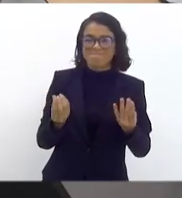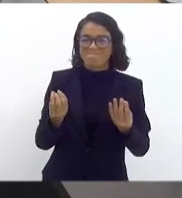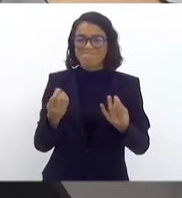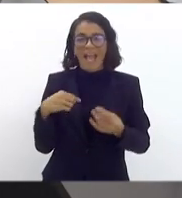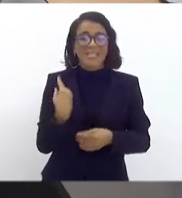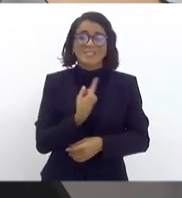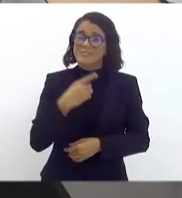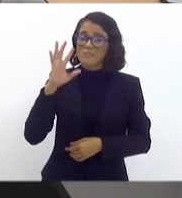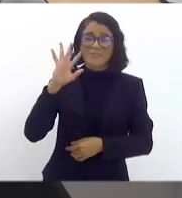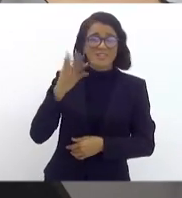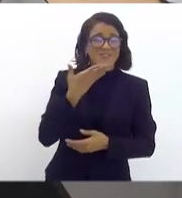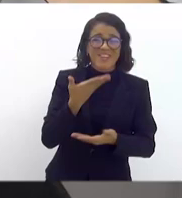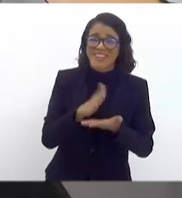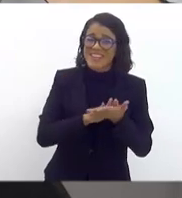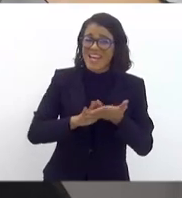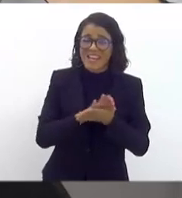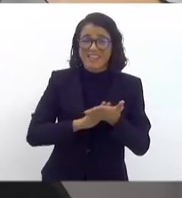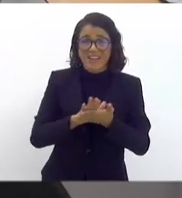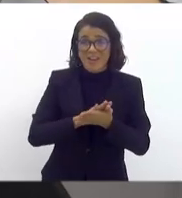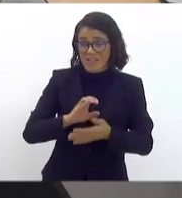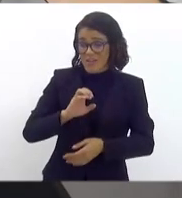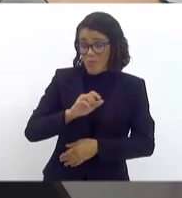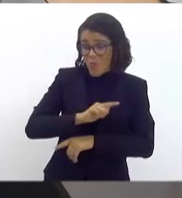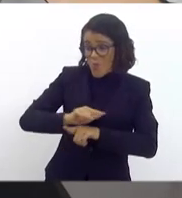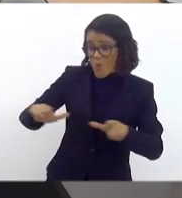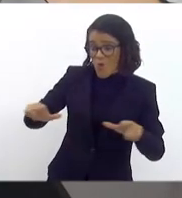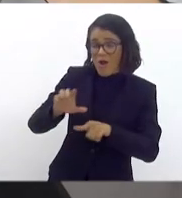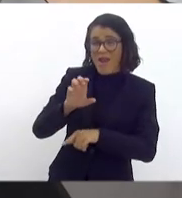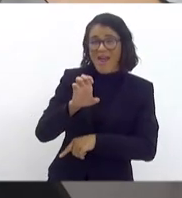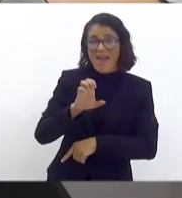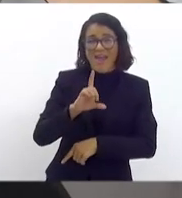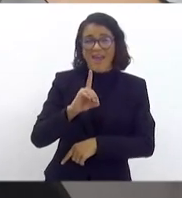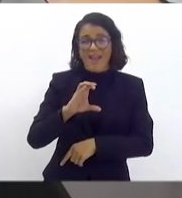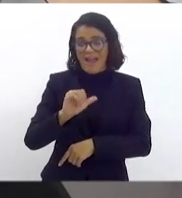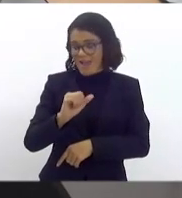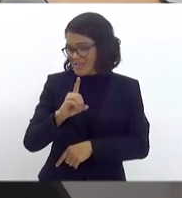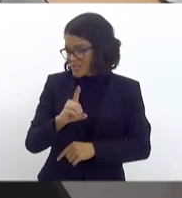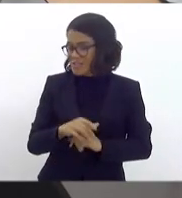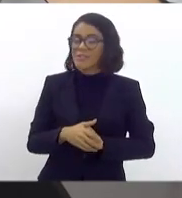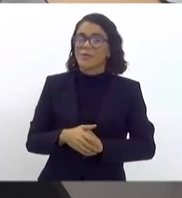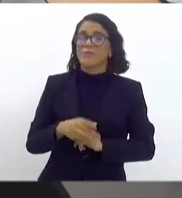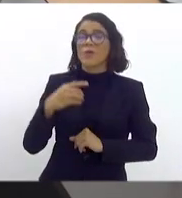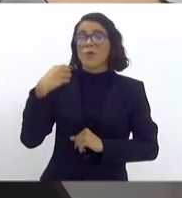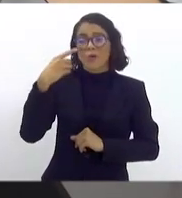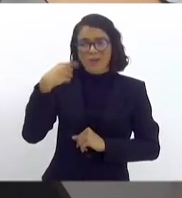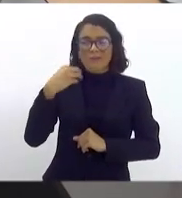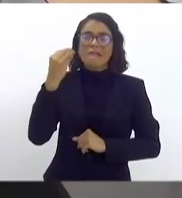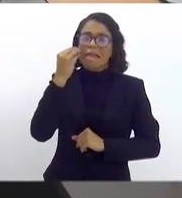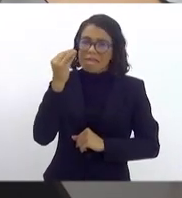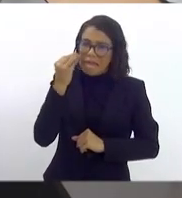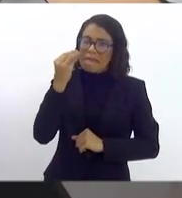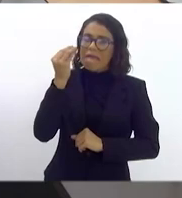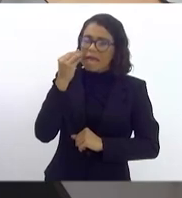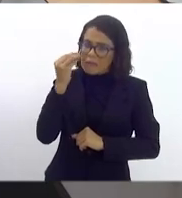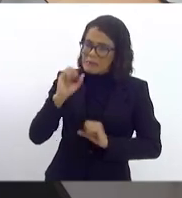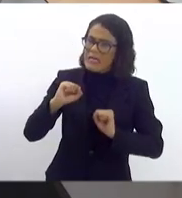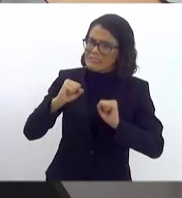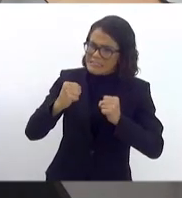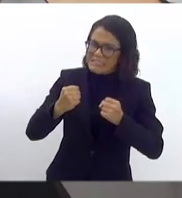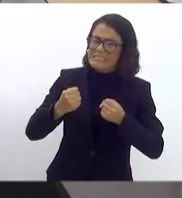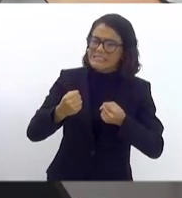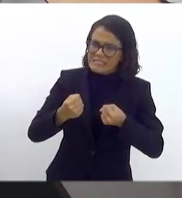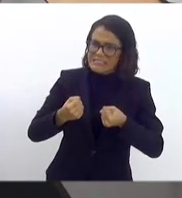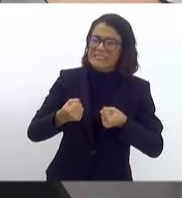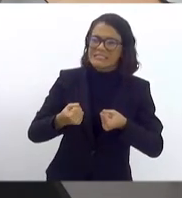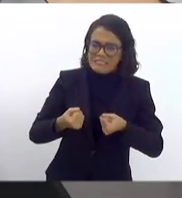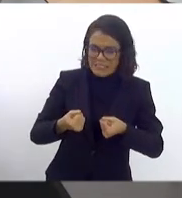chegar a lugar nenhum nesse momento sem que o ECAD esteja aqui. Acho que a discussão... O advogado está tentando até, está com uma boa